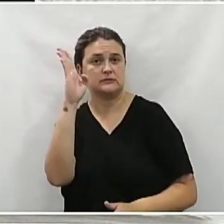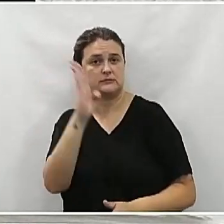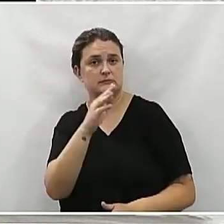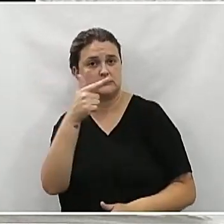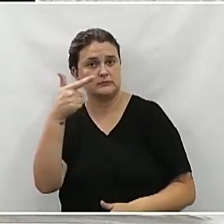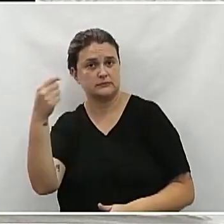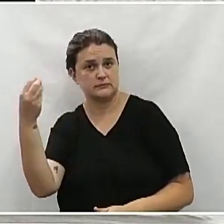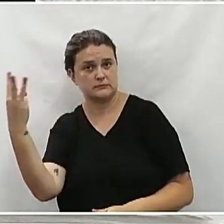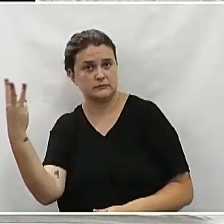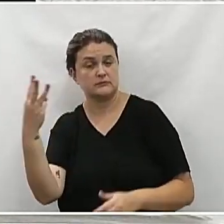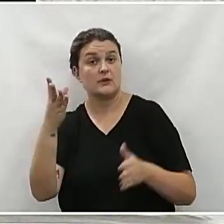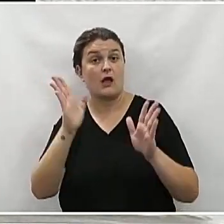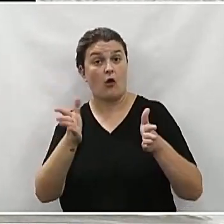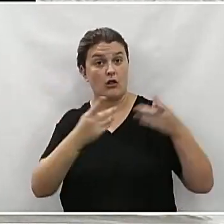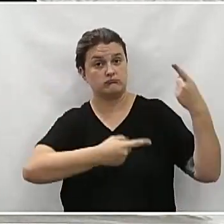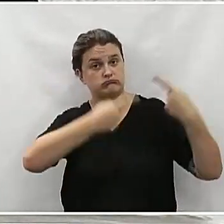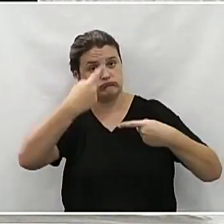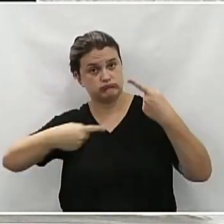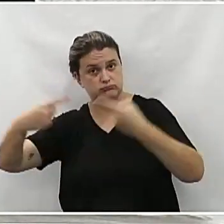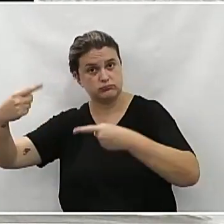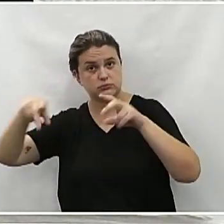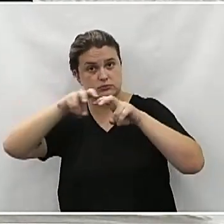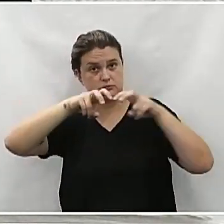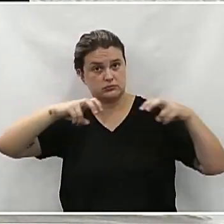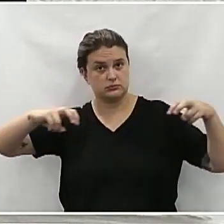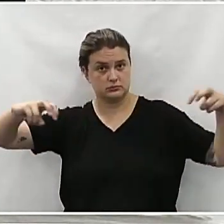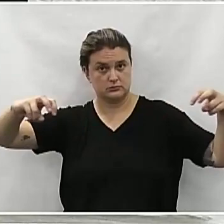2023, para apreciação do plenário.